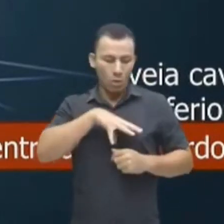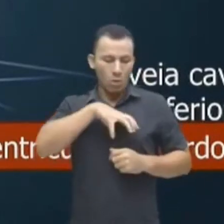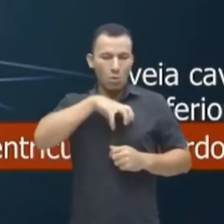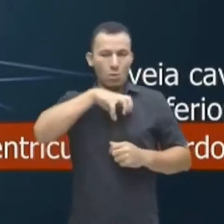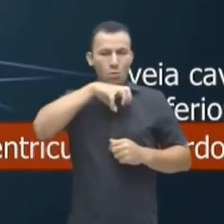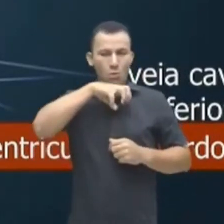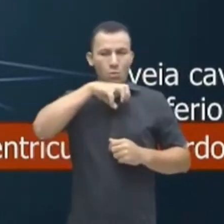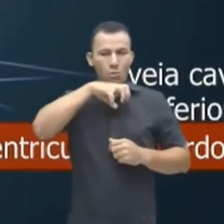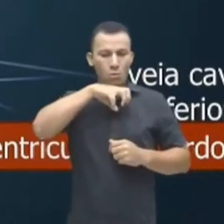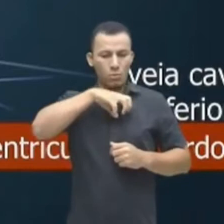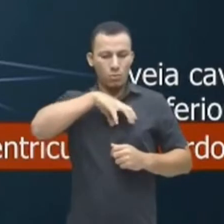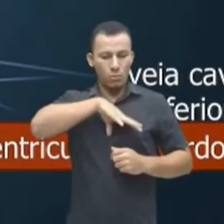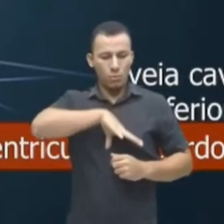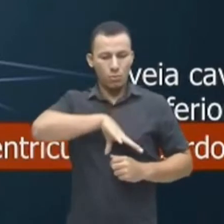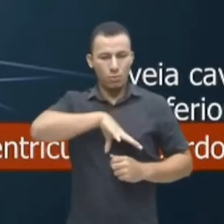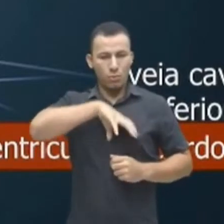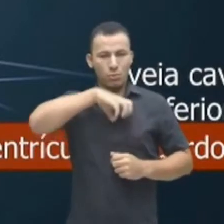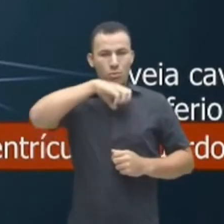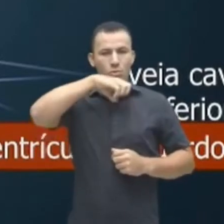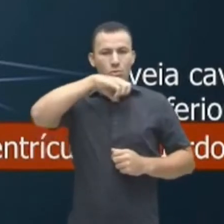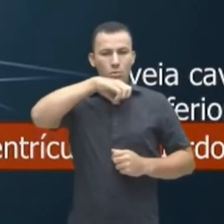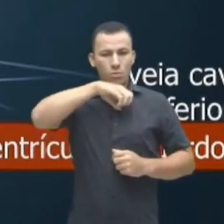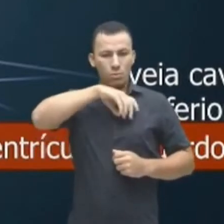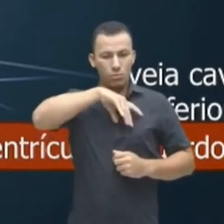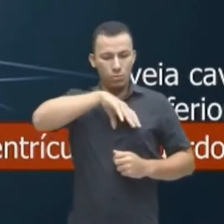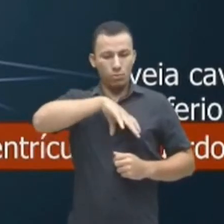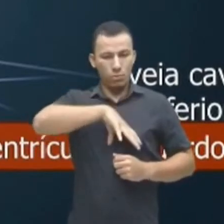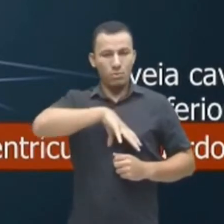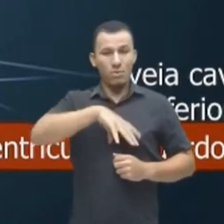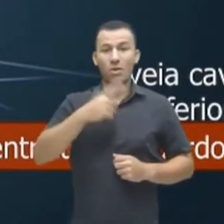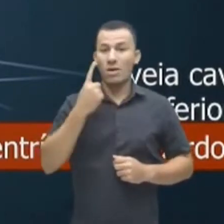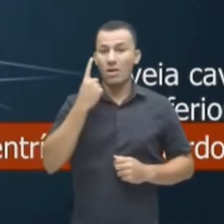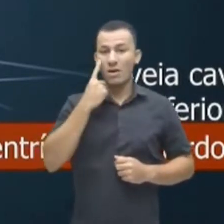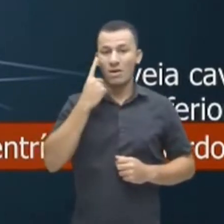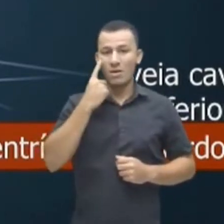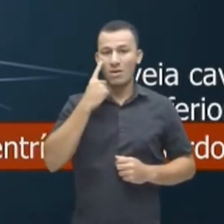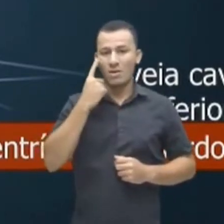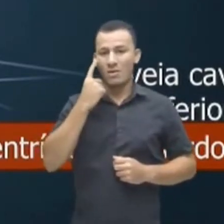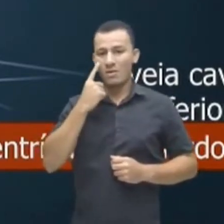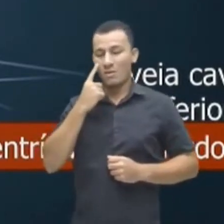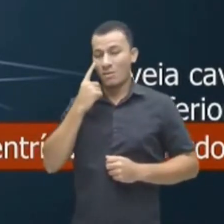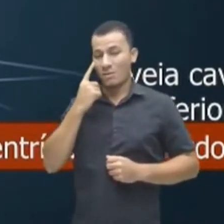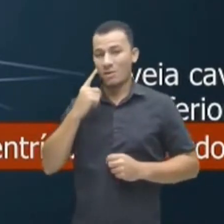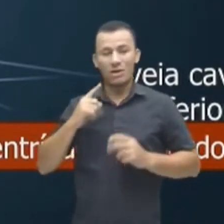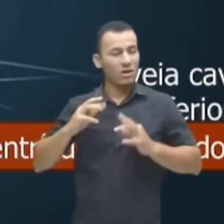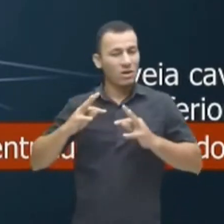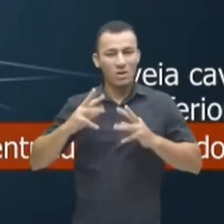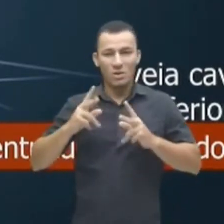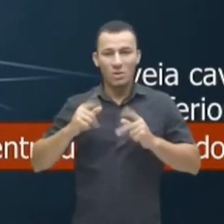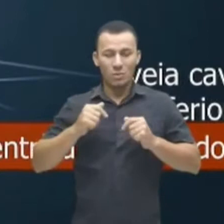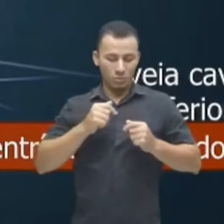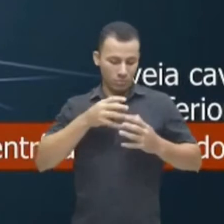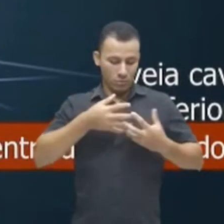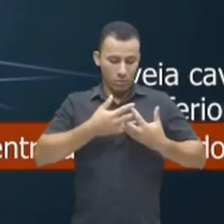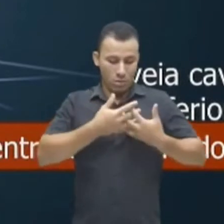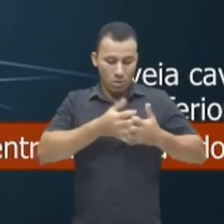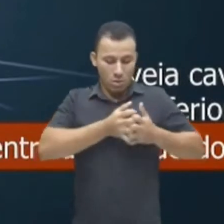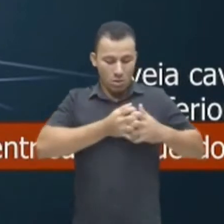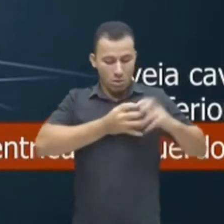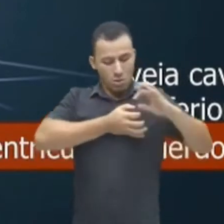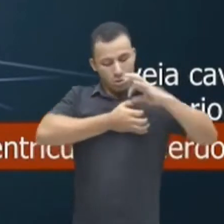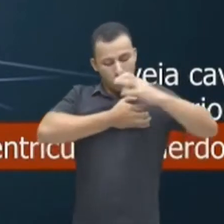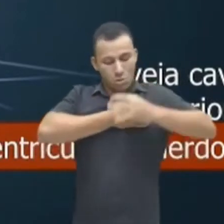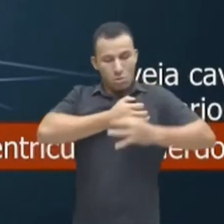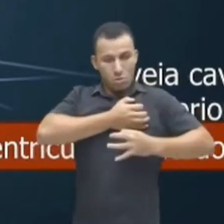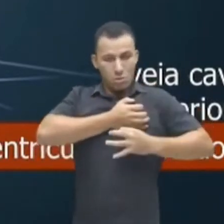para o ventrículo esquerdo, esse sangue é todo mandado para todo